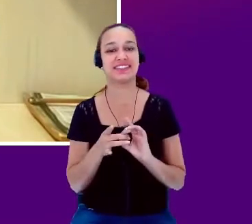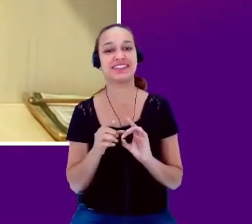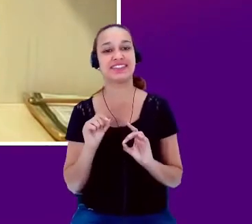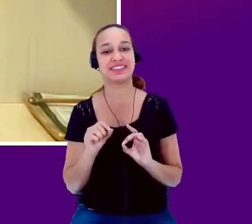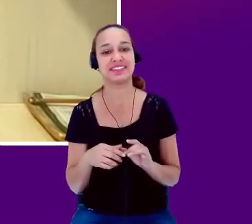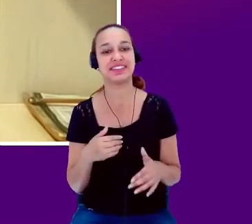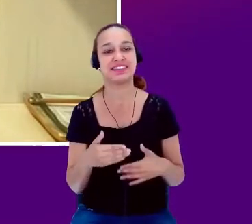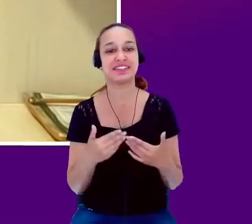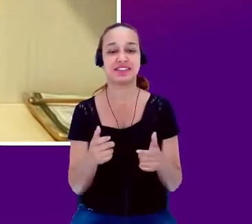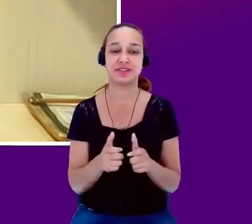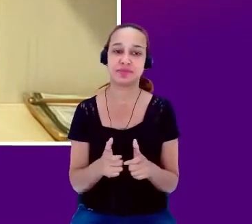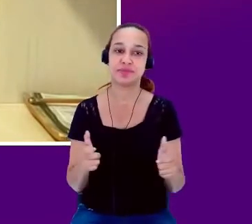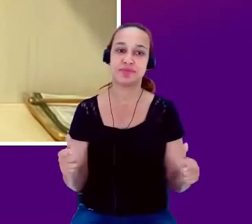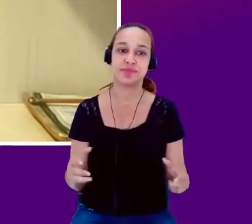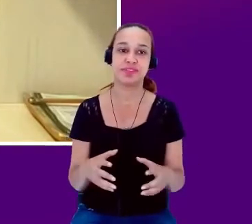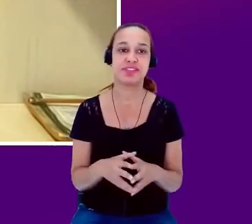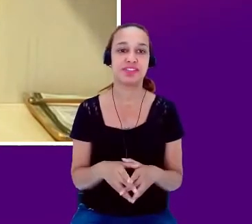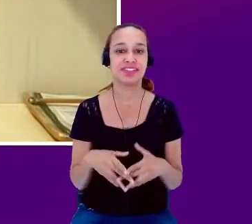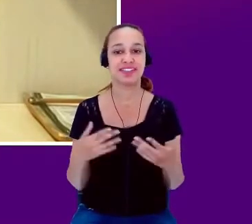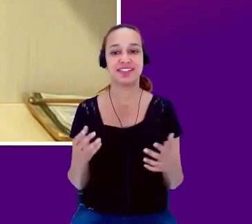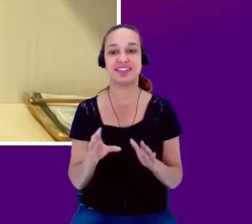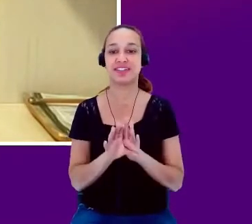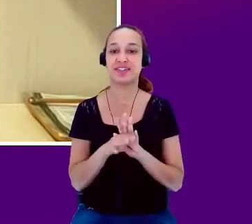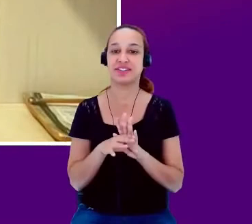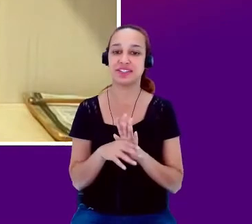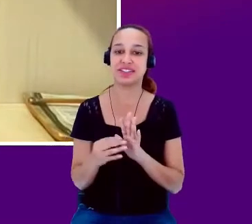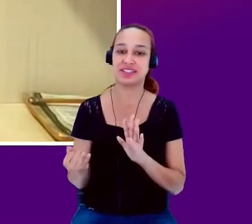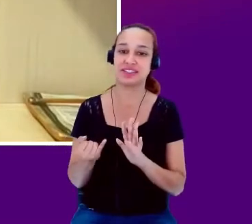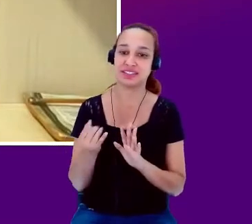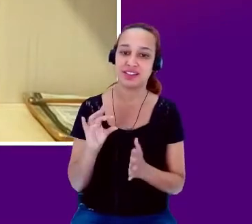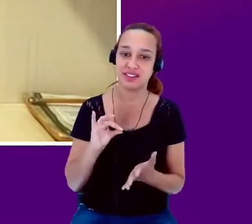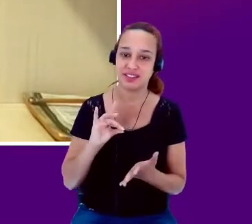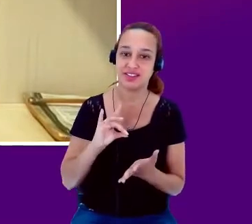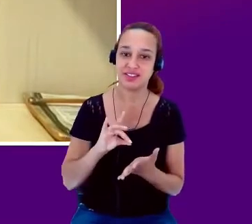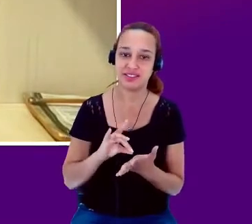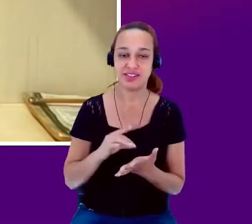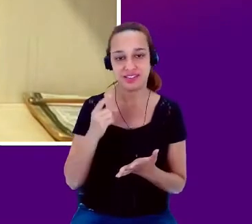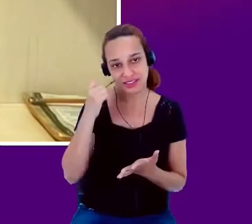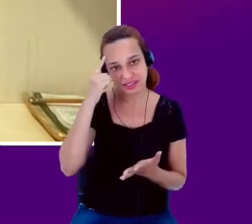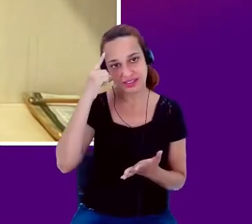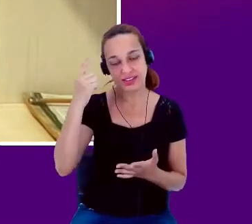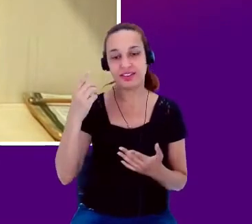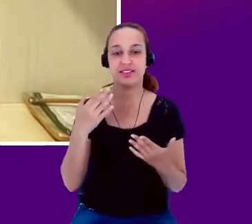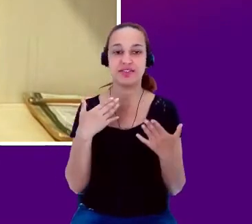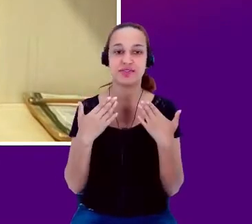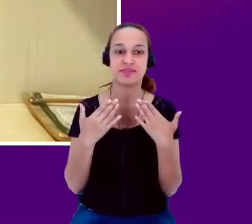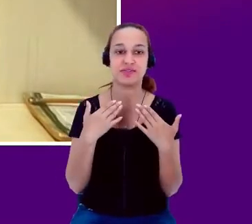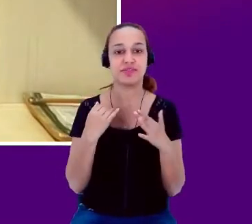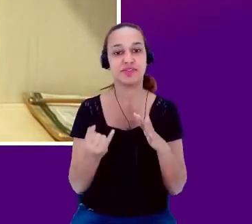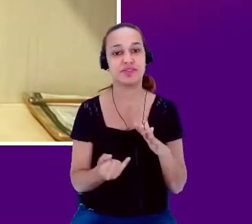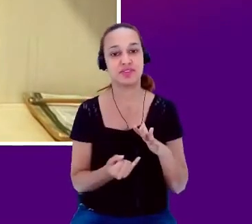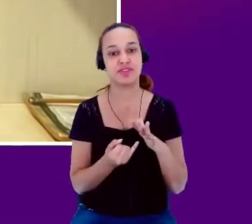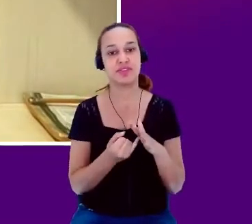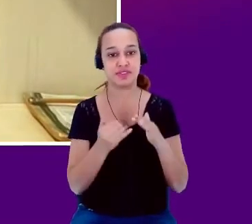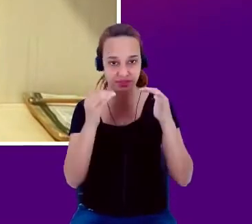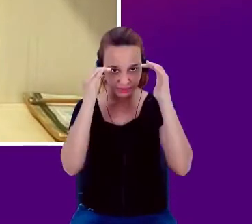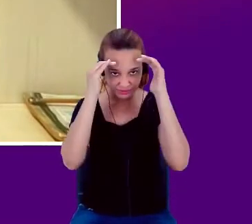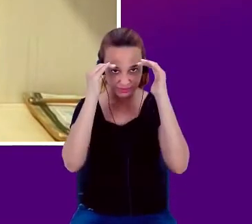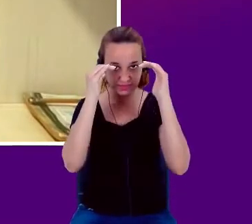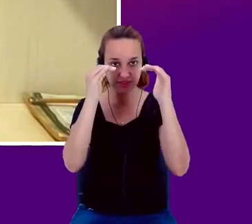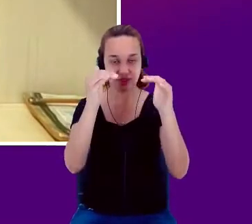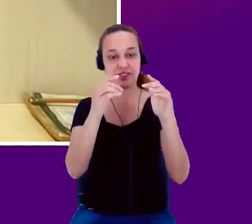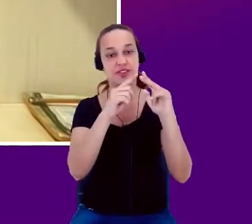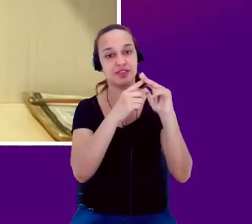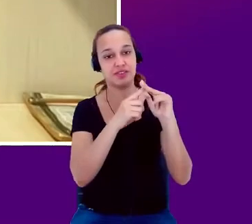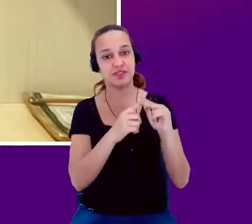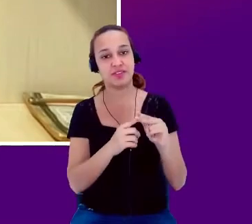amadurecimento, um conceito-chave deve, de fato, ser essa ideia de um diálogo institucional respeitoso e